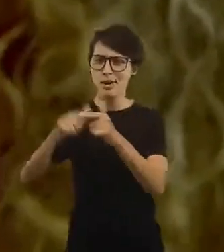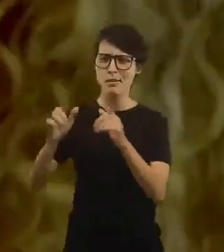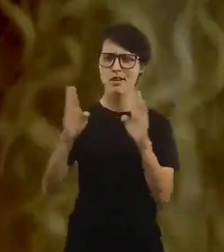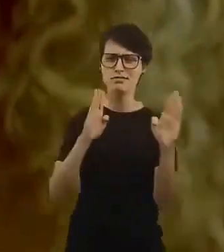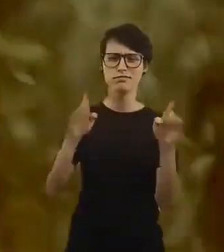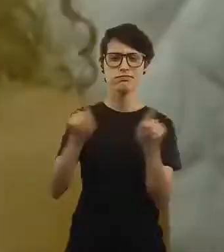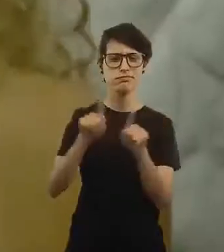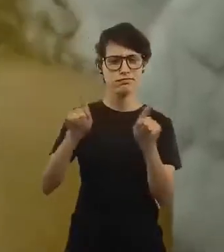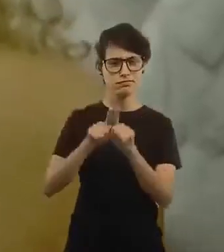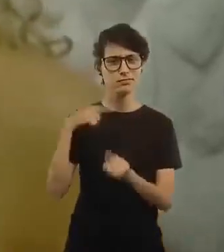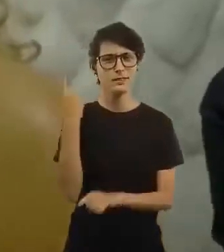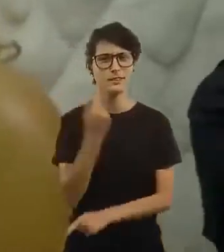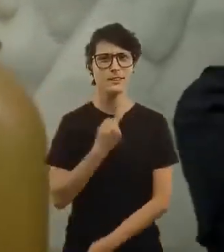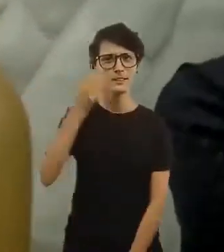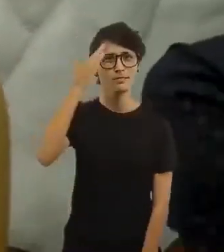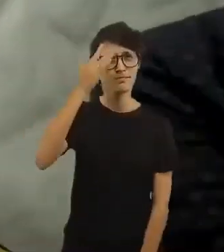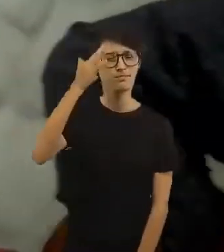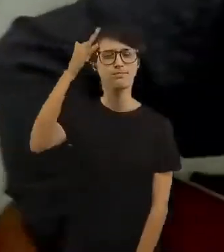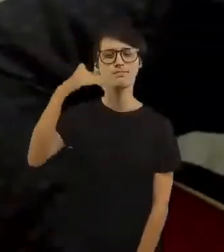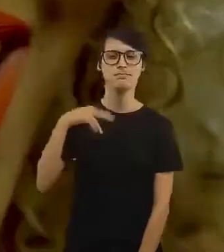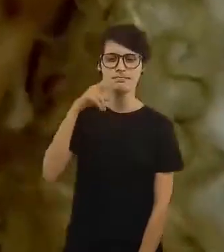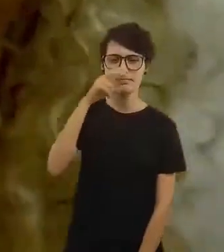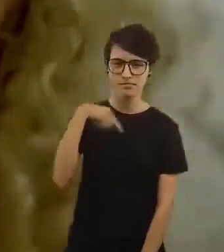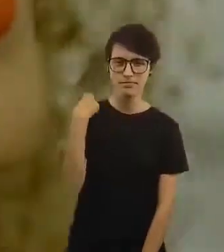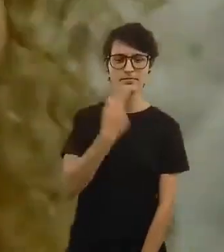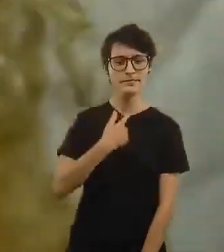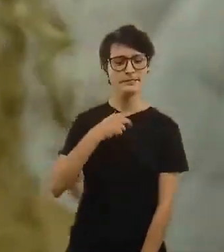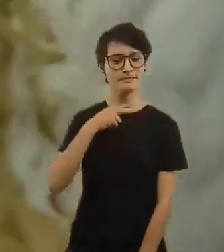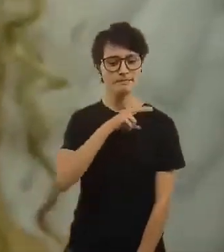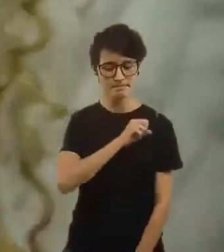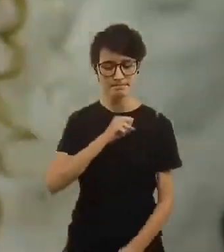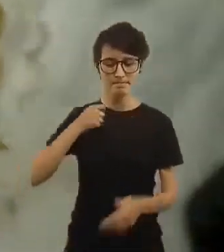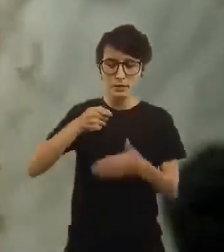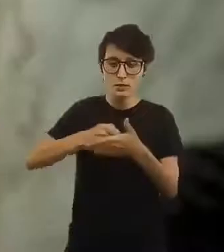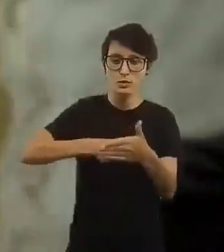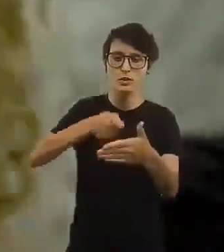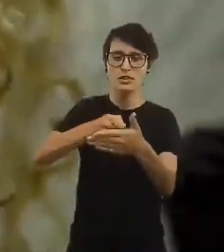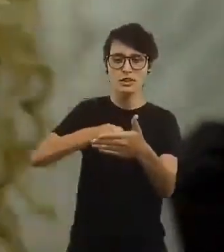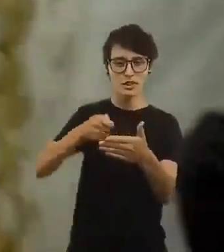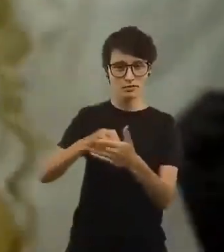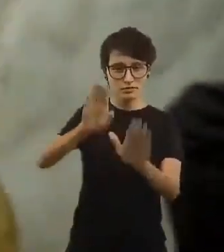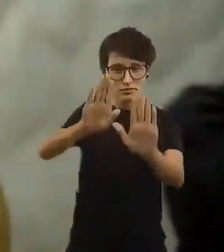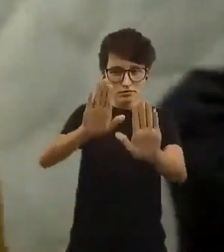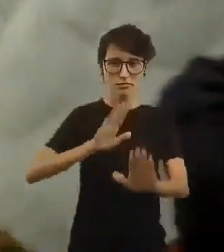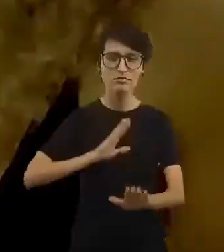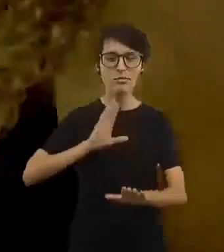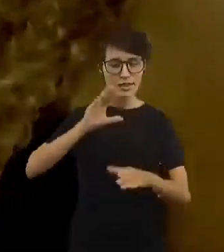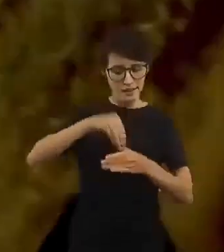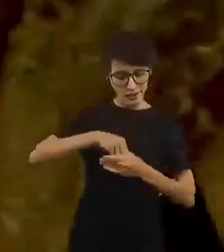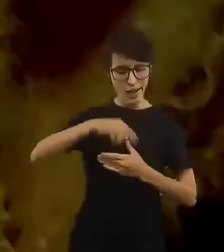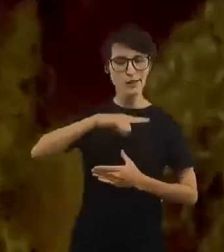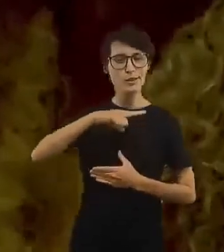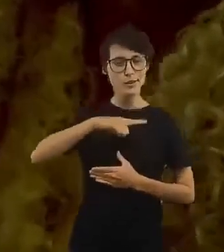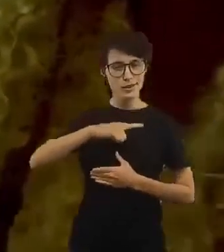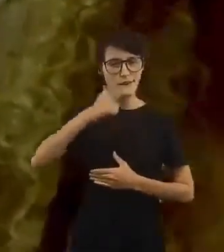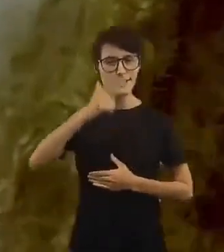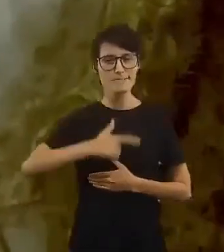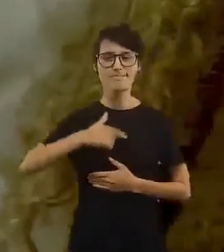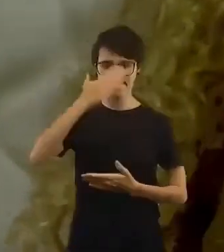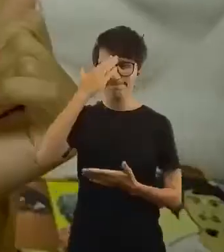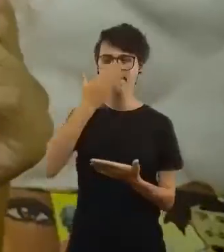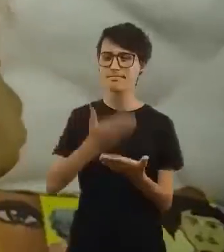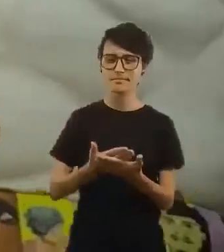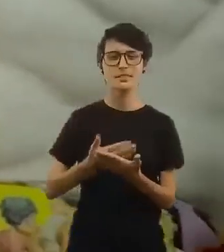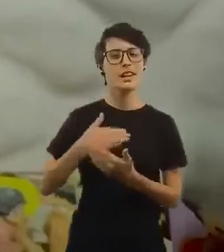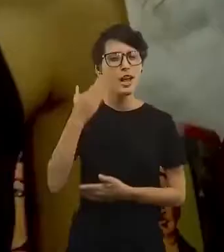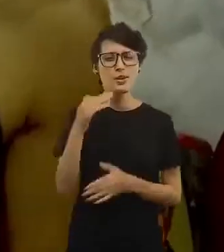teu sonho. Tua força e a vontade de lutar. Eu sei que aí dentro ainda vive aquele que crê. Não é simples, ninguém disse